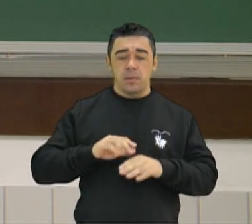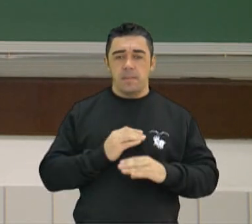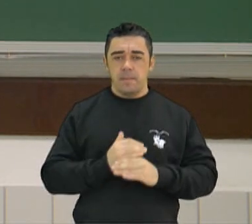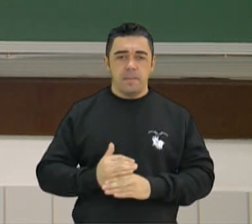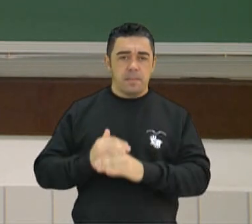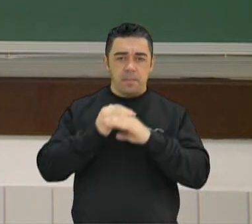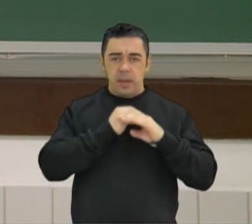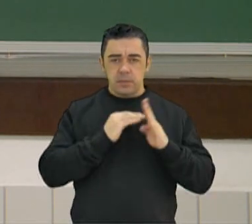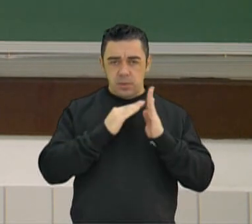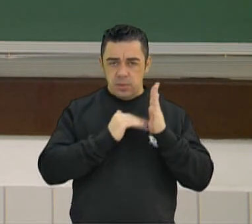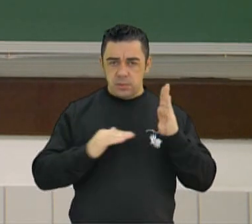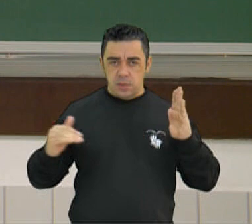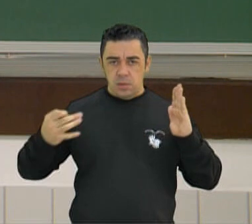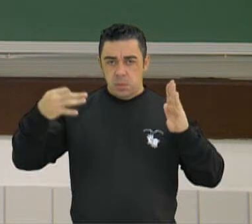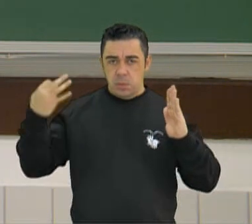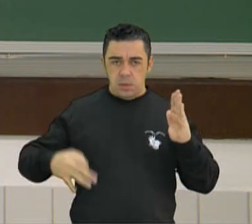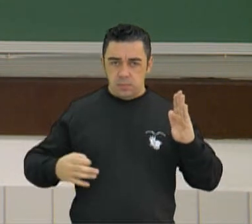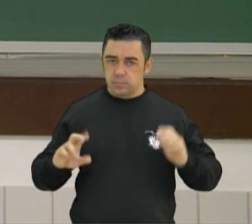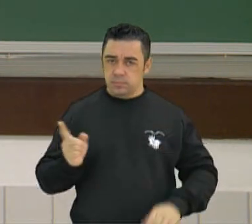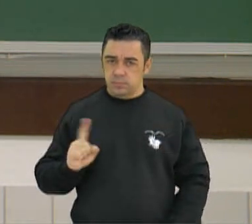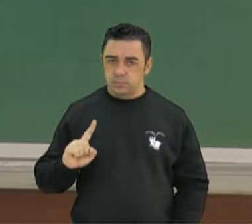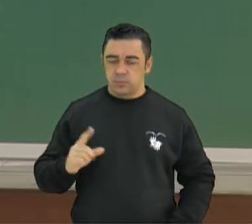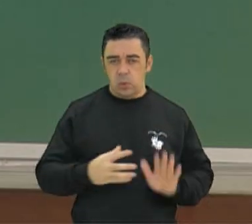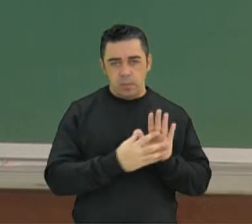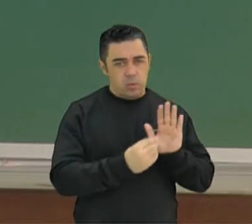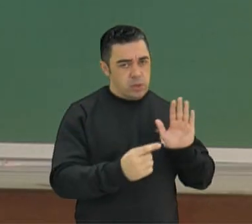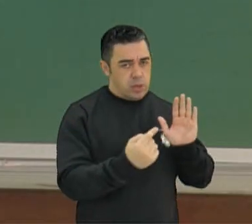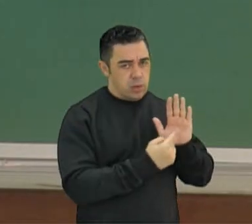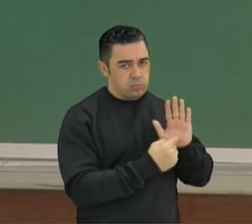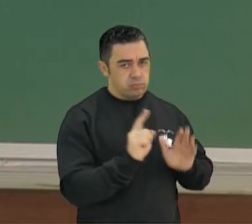estético que é colocado como correto, esse modelo.